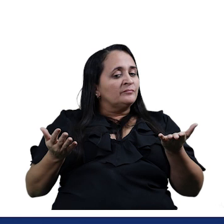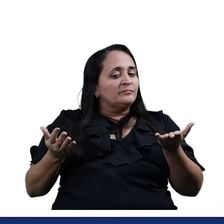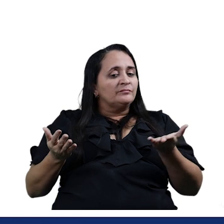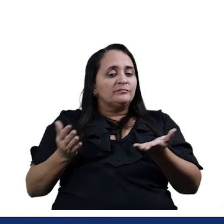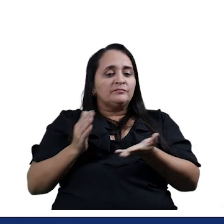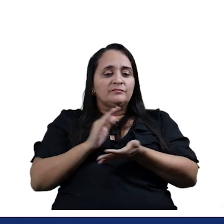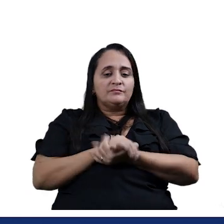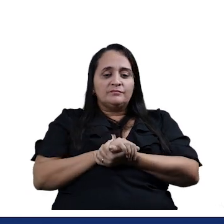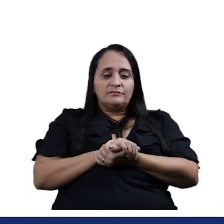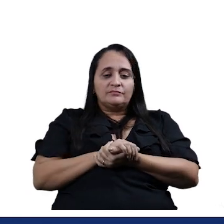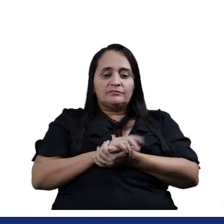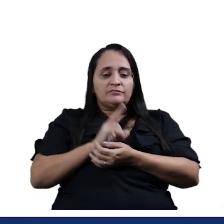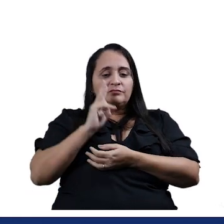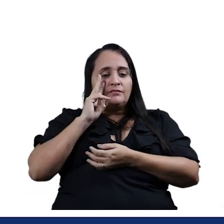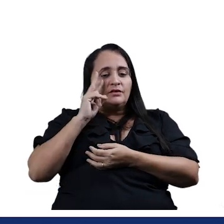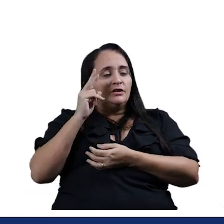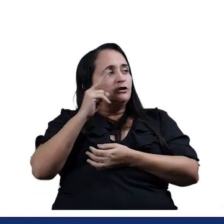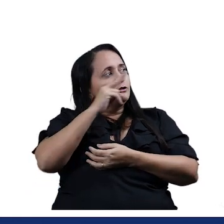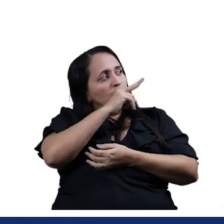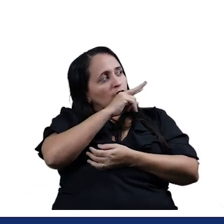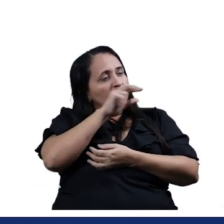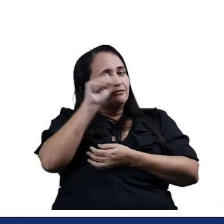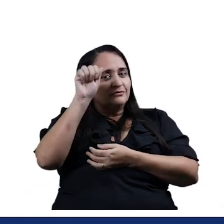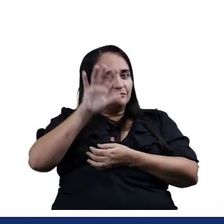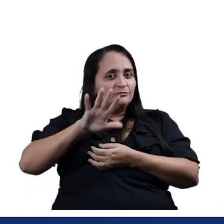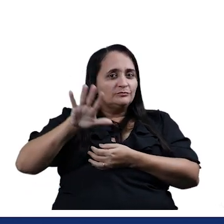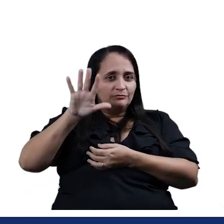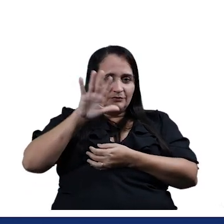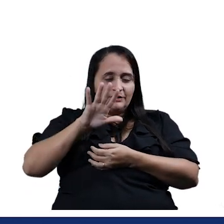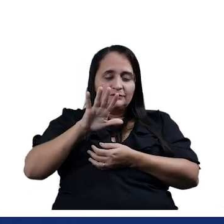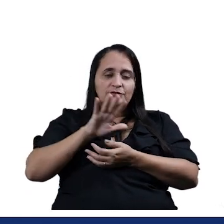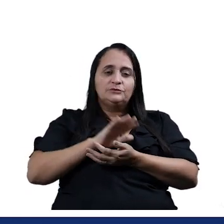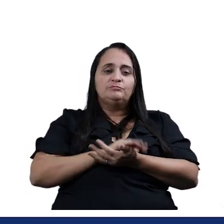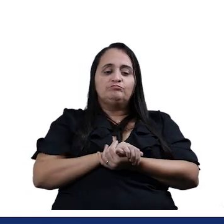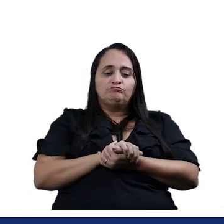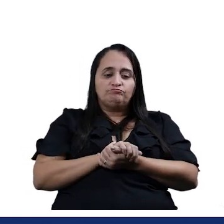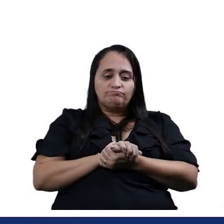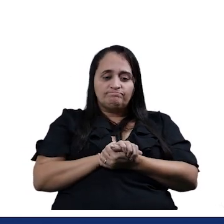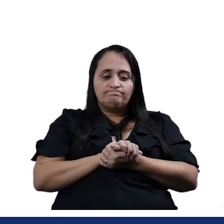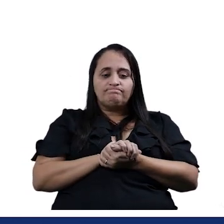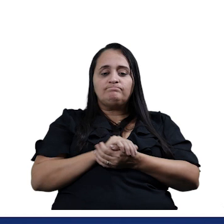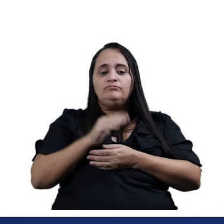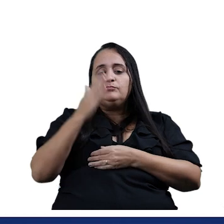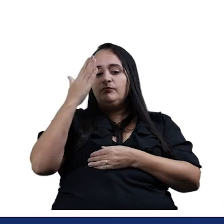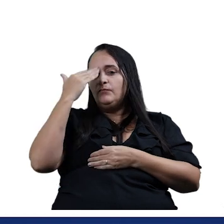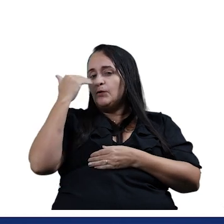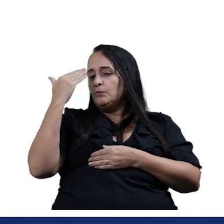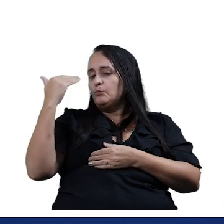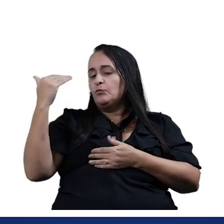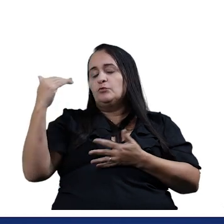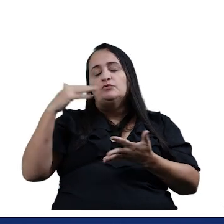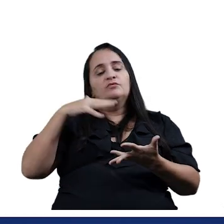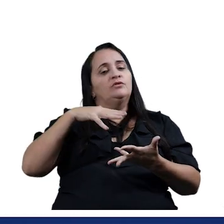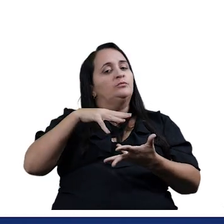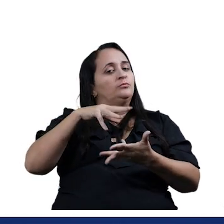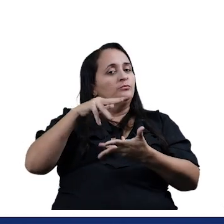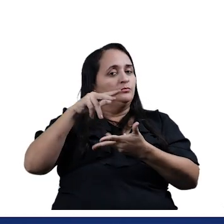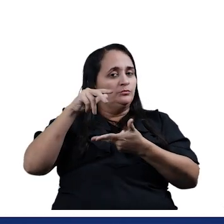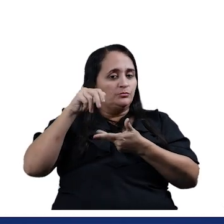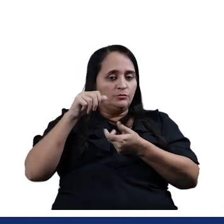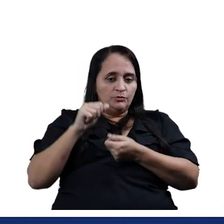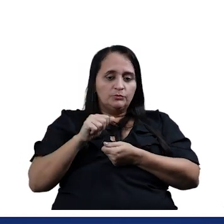lugar? Nossa, é um símbolo muito famoso mundialmente, né? Que é o símbolo das Nações